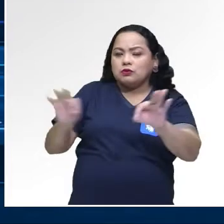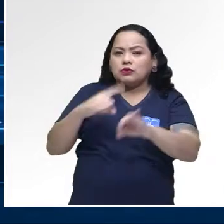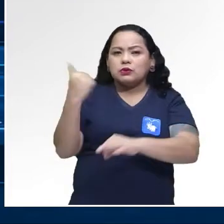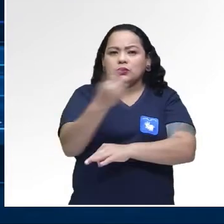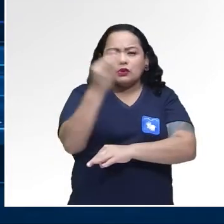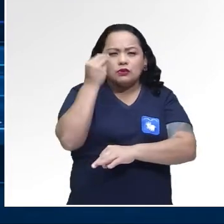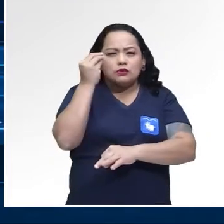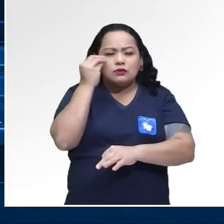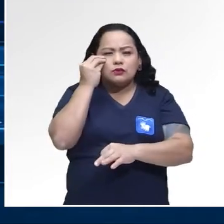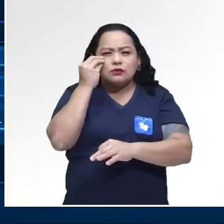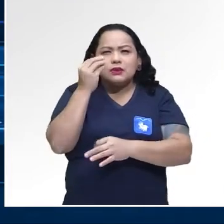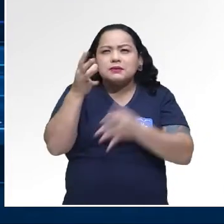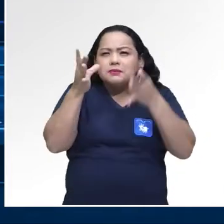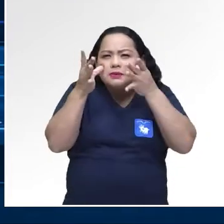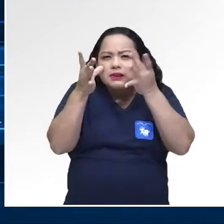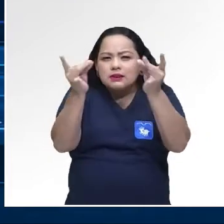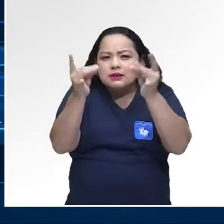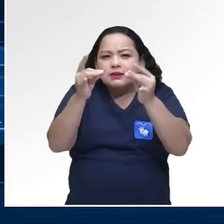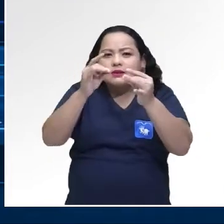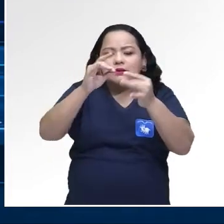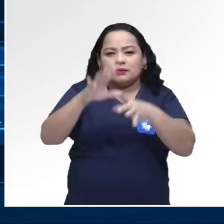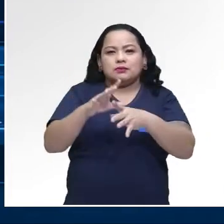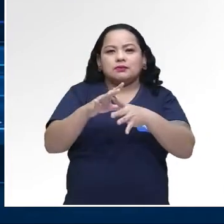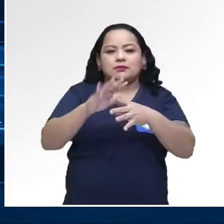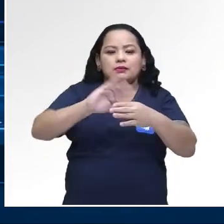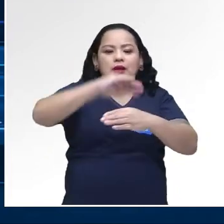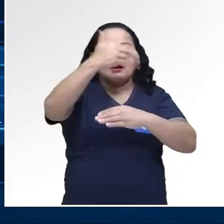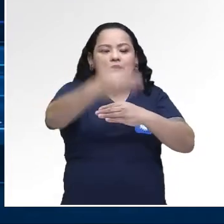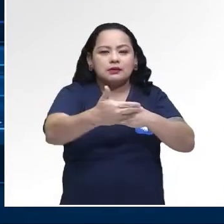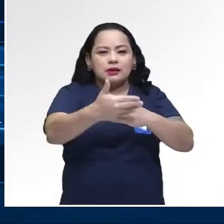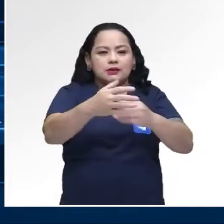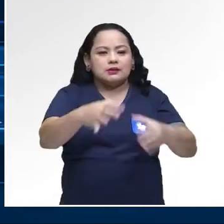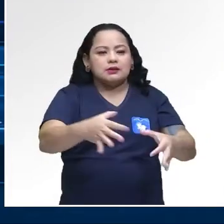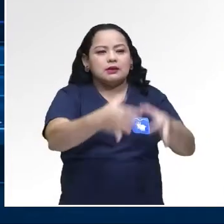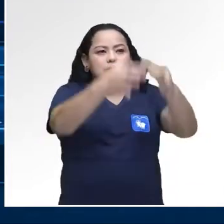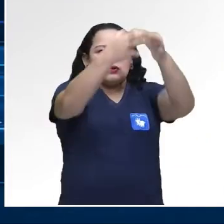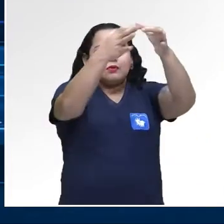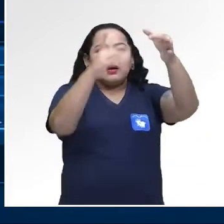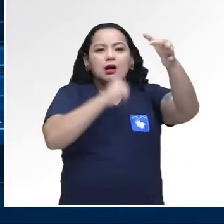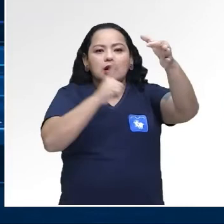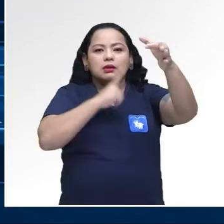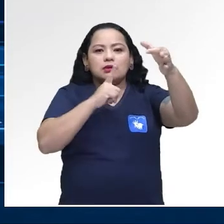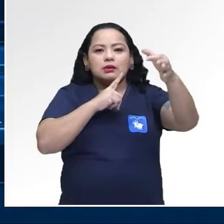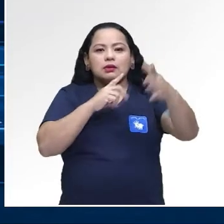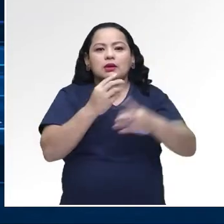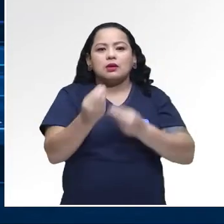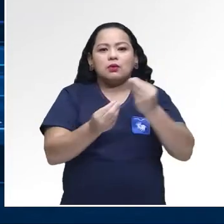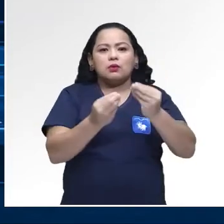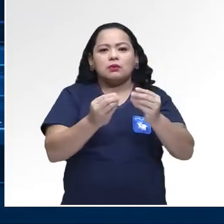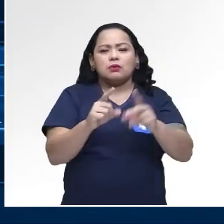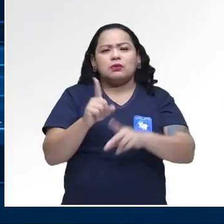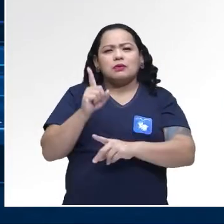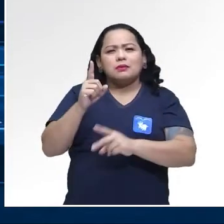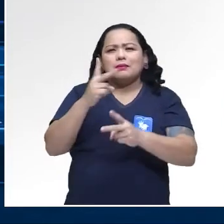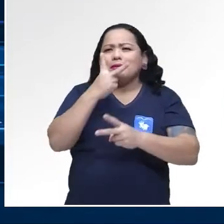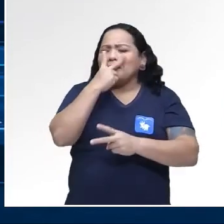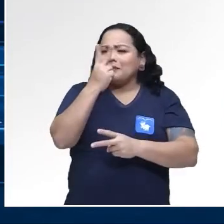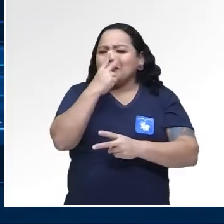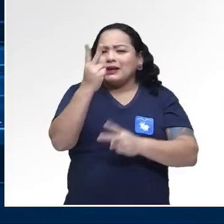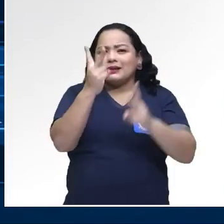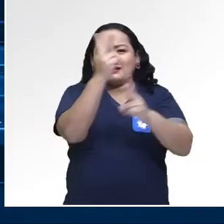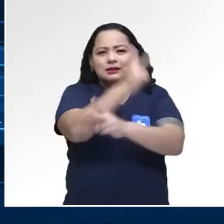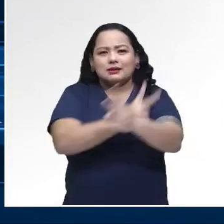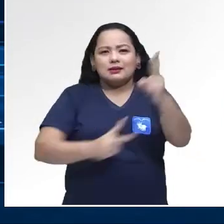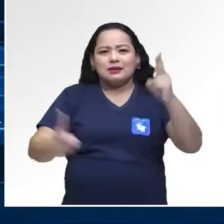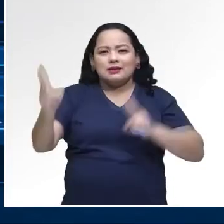observar bem atentamente atrás dessa torre, existe ali aquelas hélices, que fazem parte das